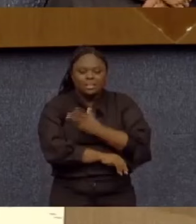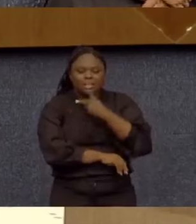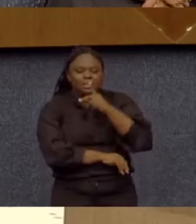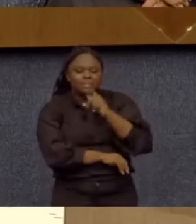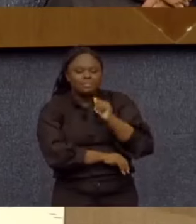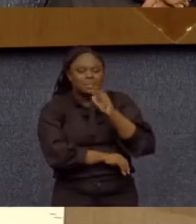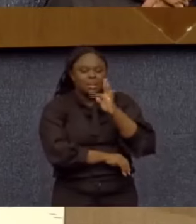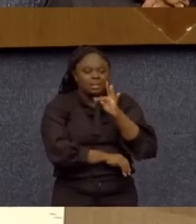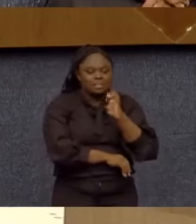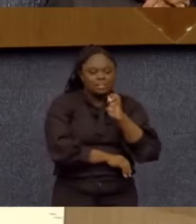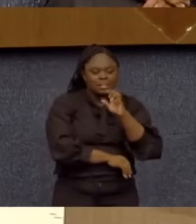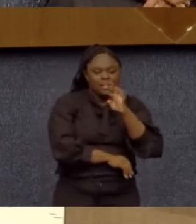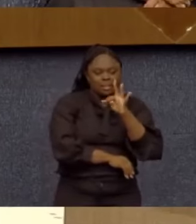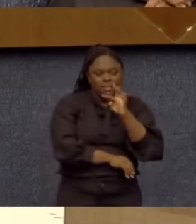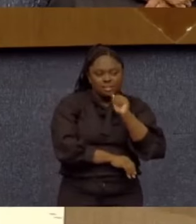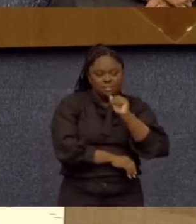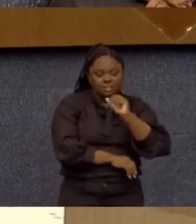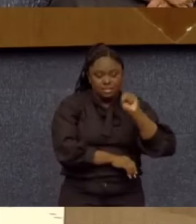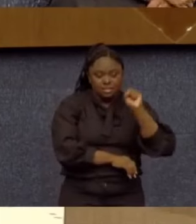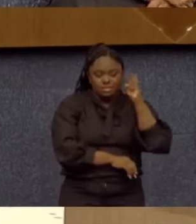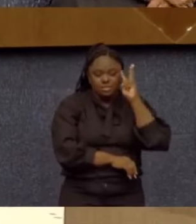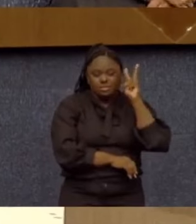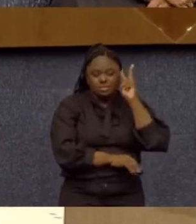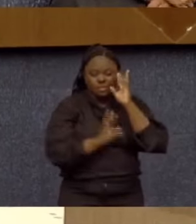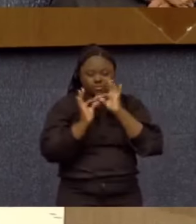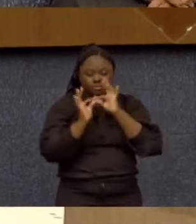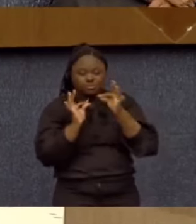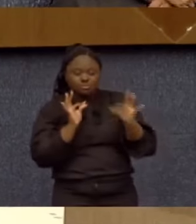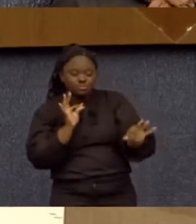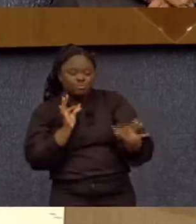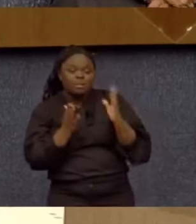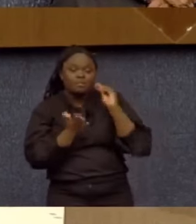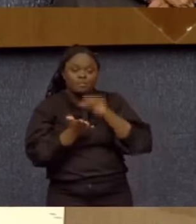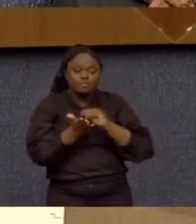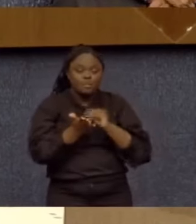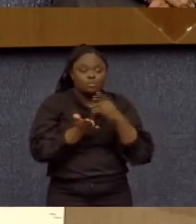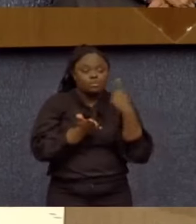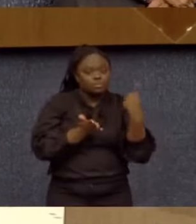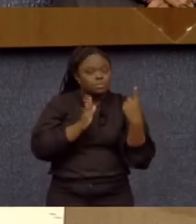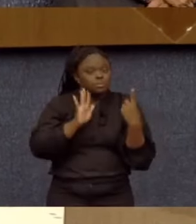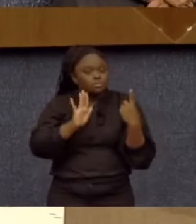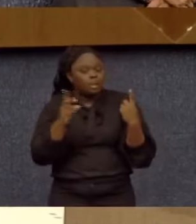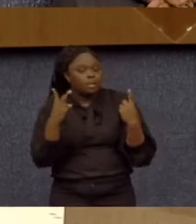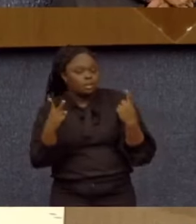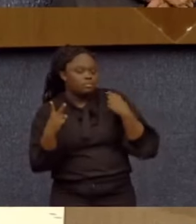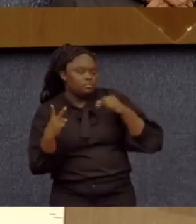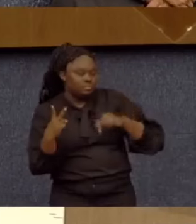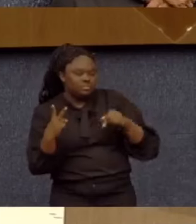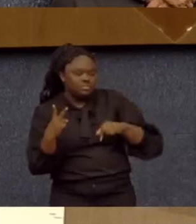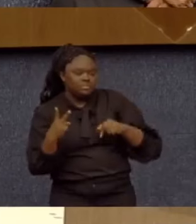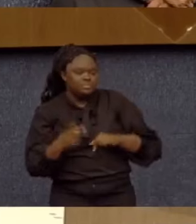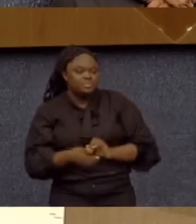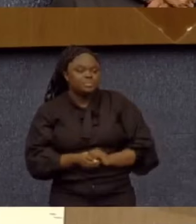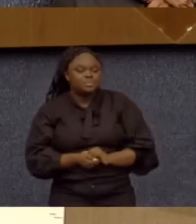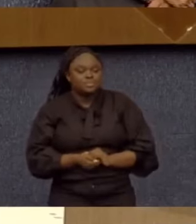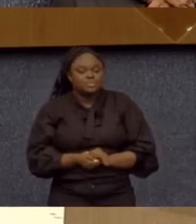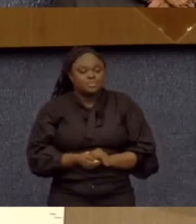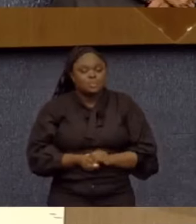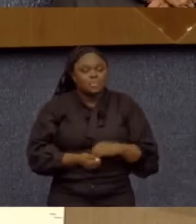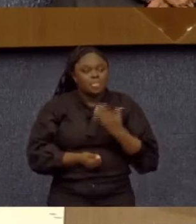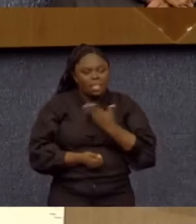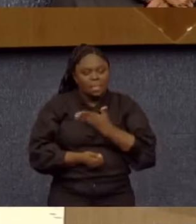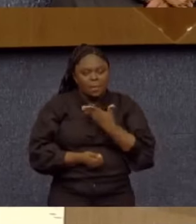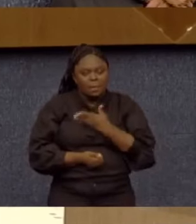história. Infelizmente, uma não pôde estar presente hoje, mas nós temos duas aqui. Né? Amigas patetas é uma